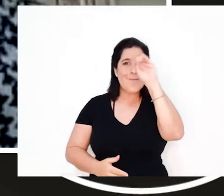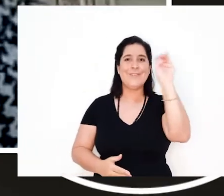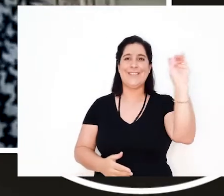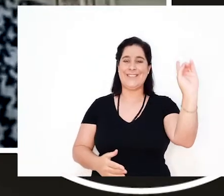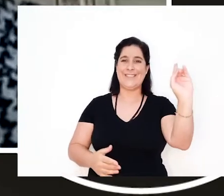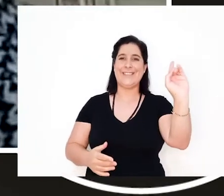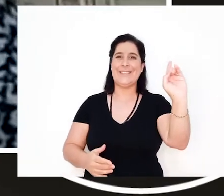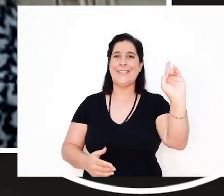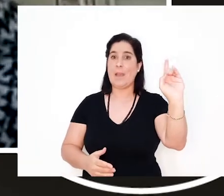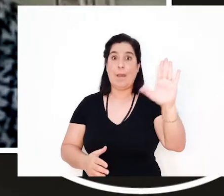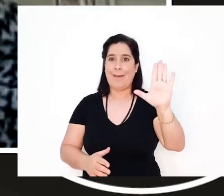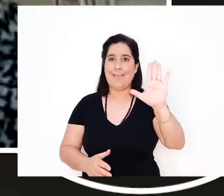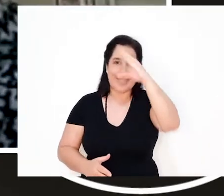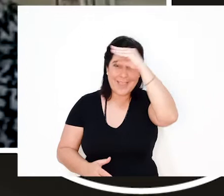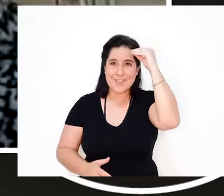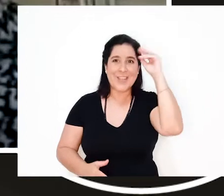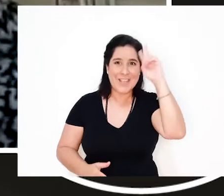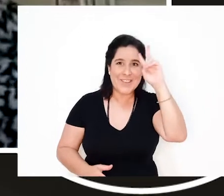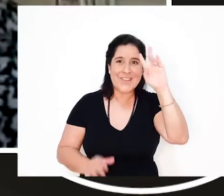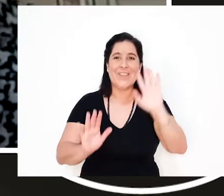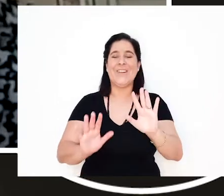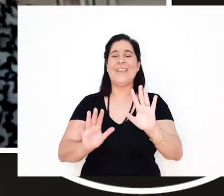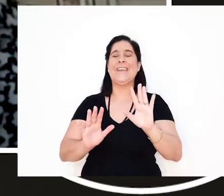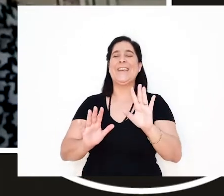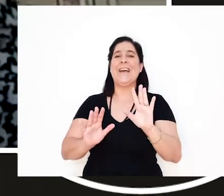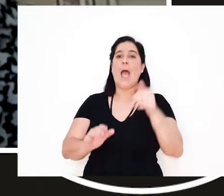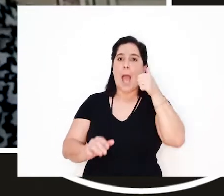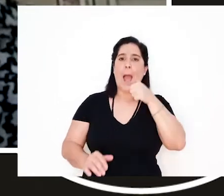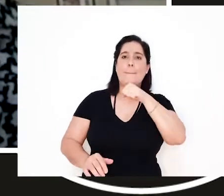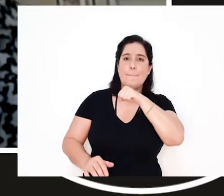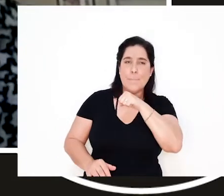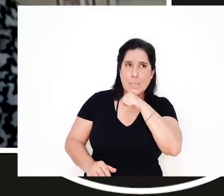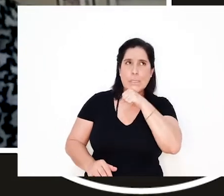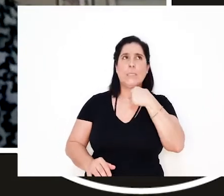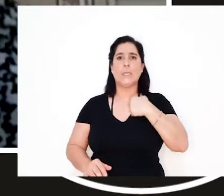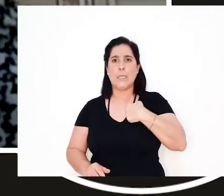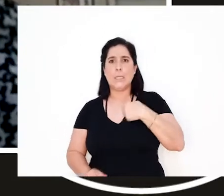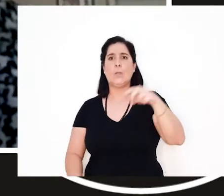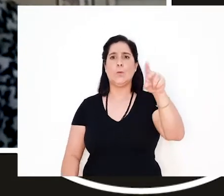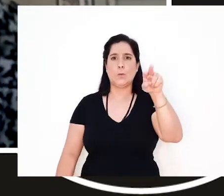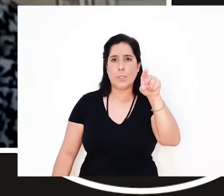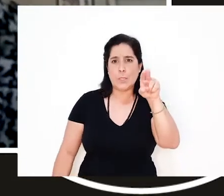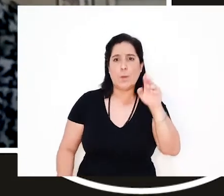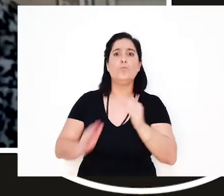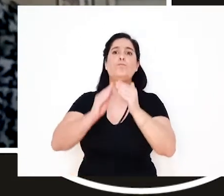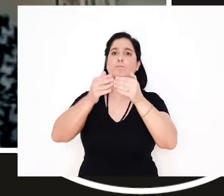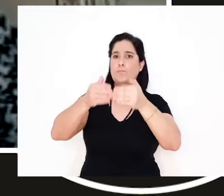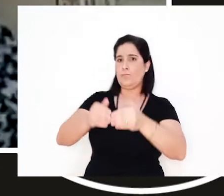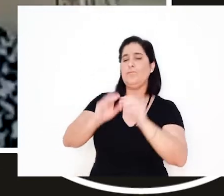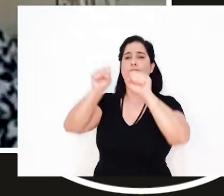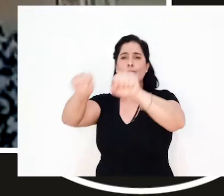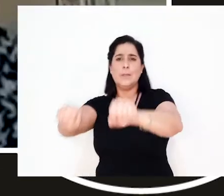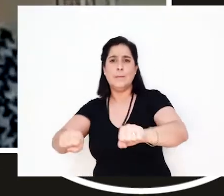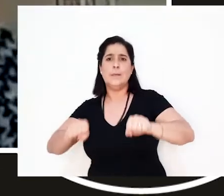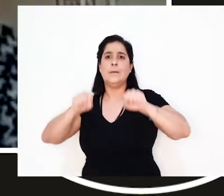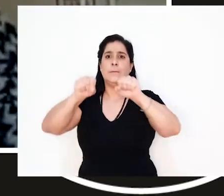vez, essa eu nunca esqueci, porque foi engraçado, né? A minha mãe, eu, meu irmão, saímos na canoa, a mamãe